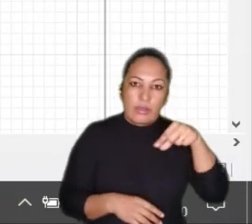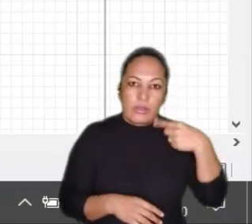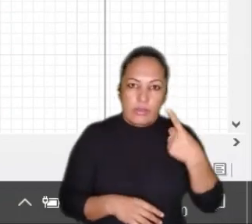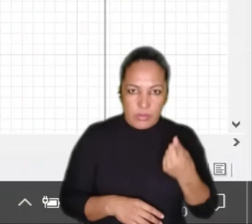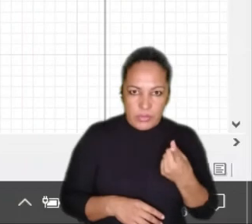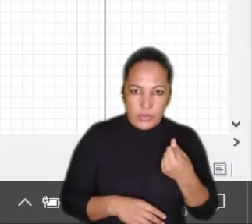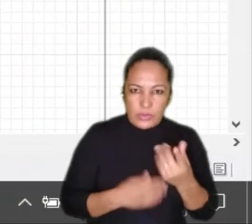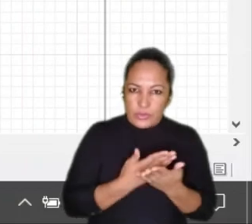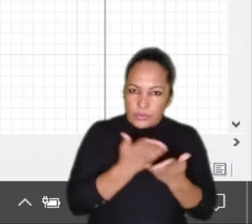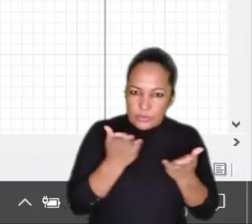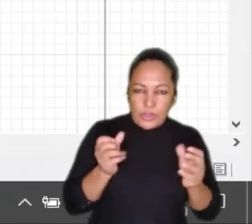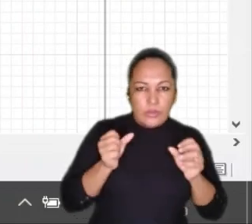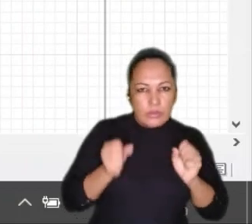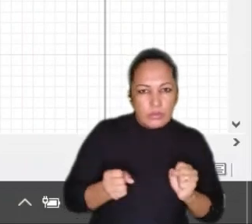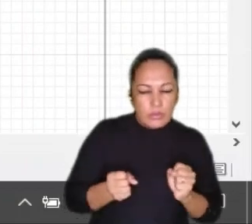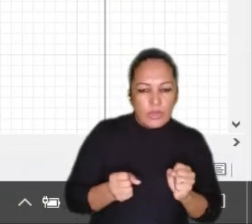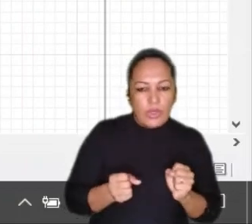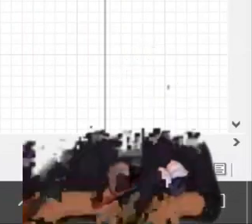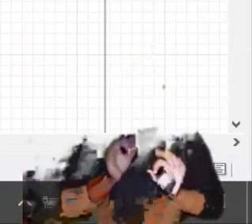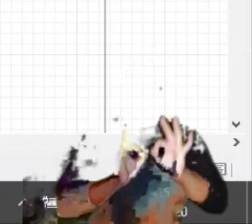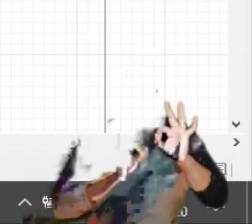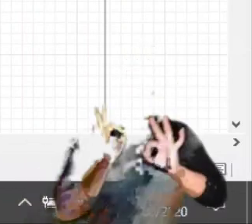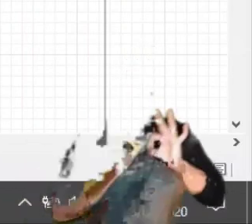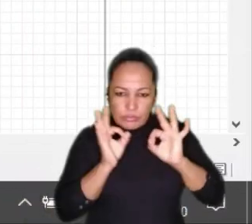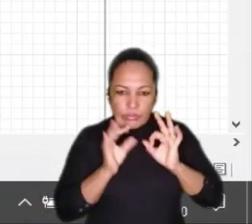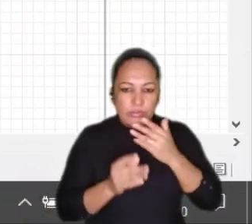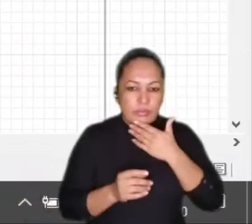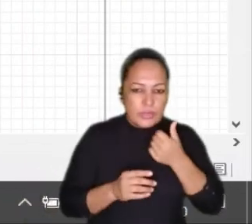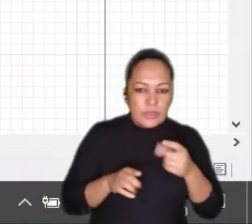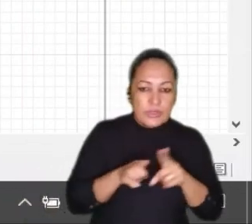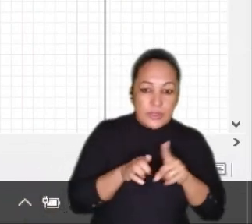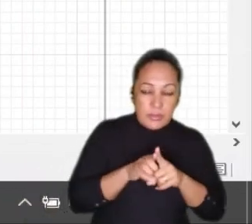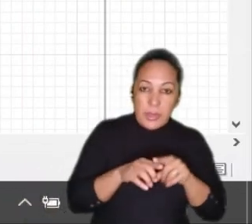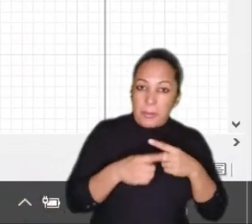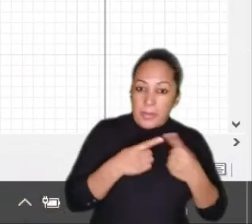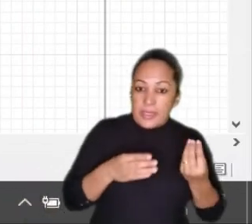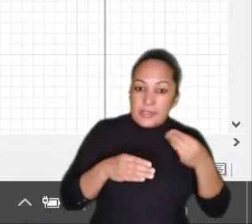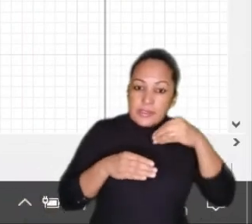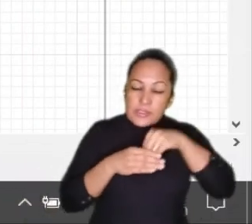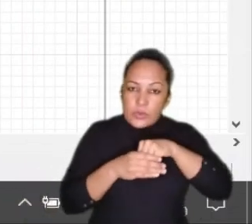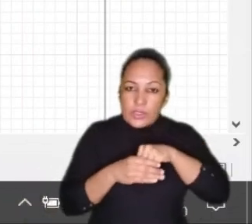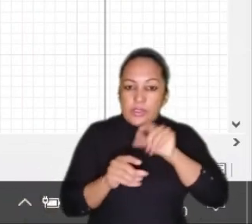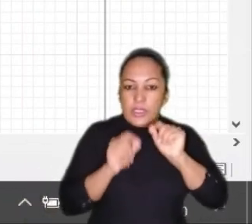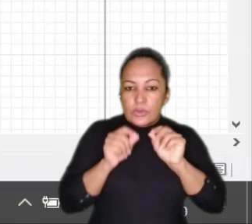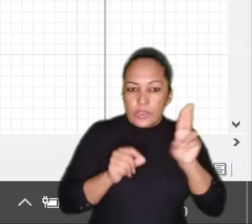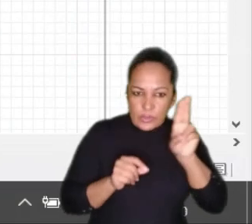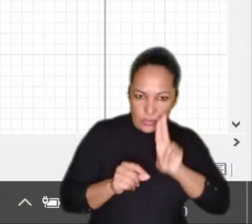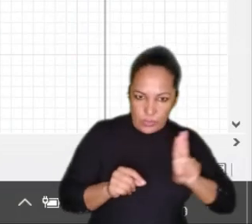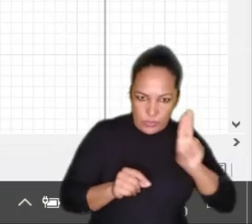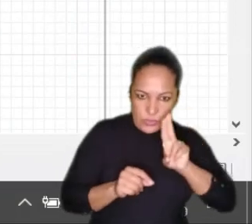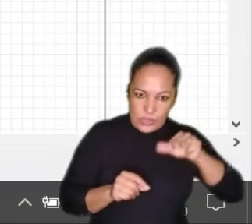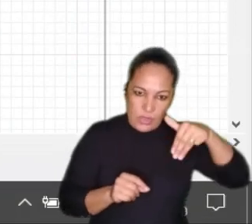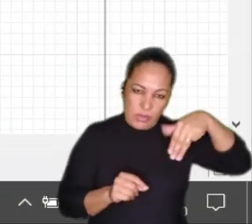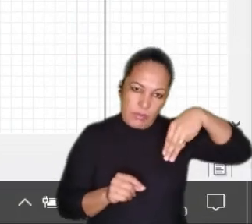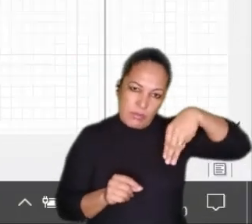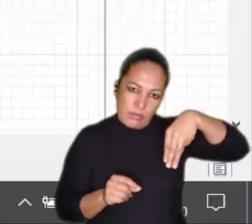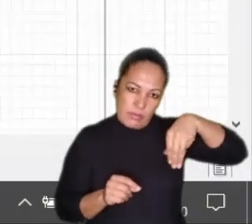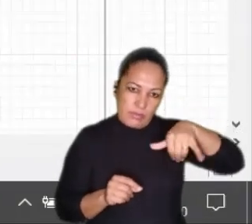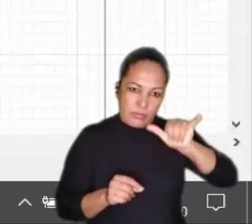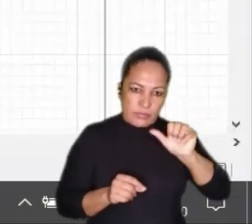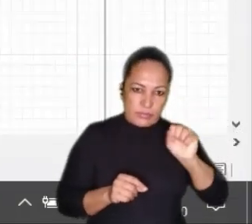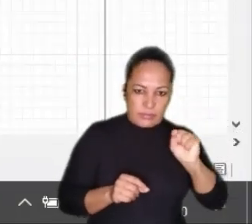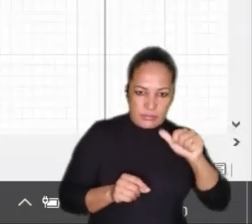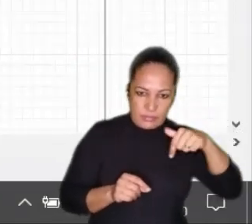conhecerem. Depois, vocês podem até desinstalar o Postgre, mas deixem o MySQL instalado, que é o que nós iremos